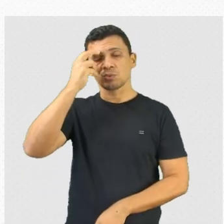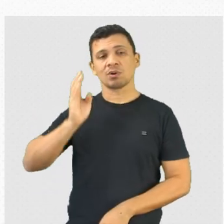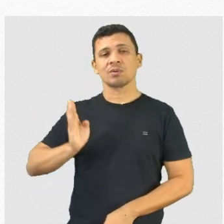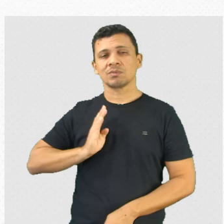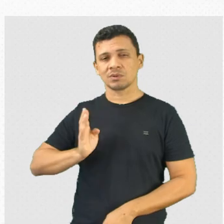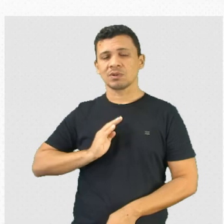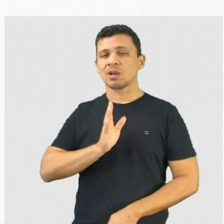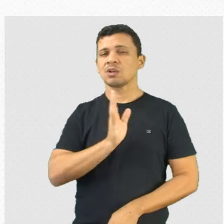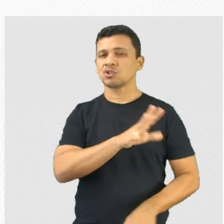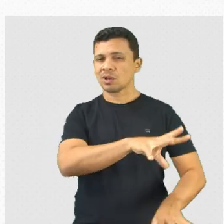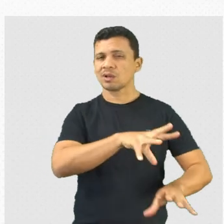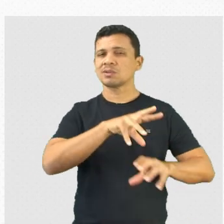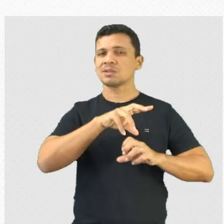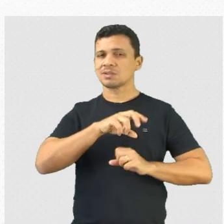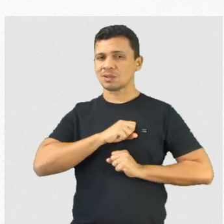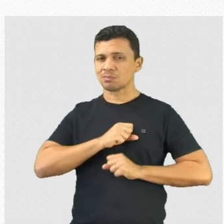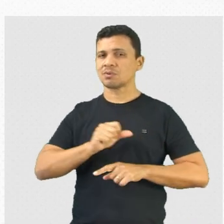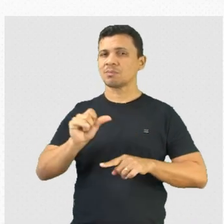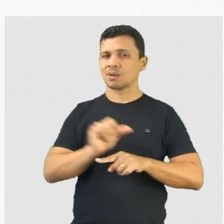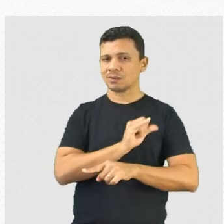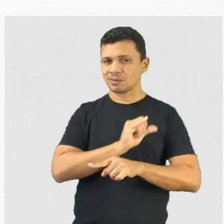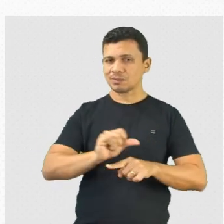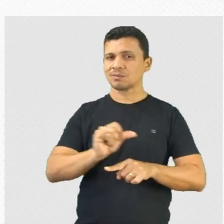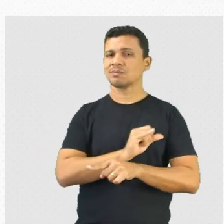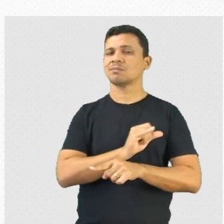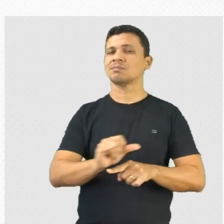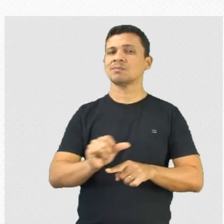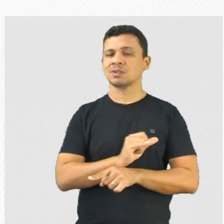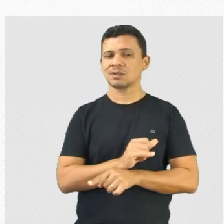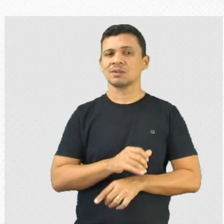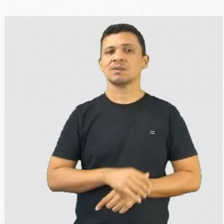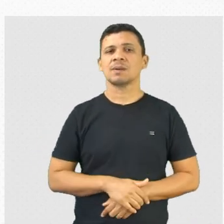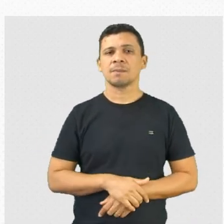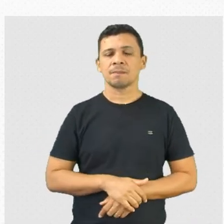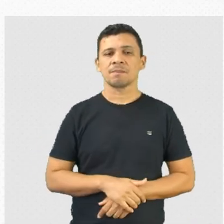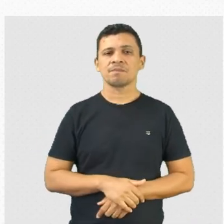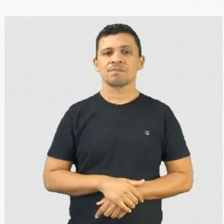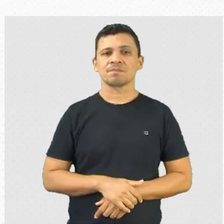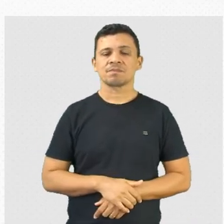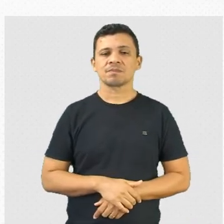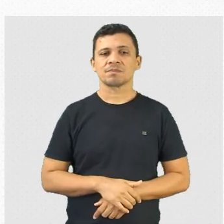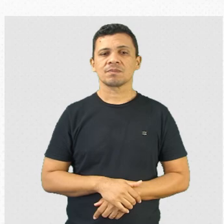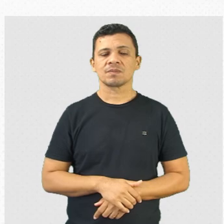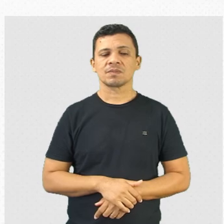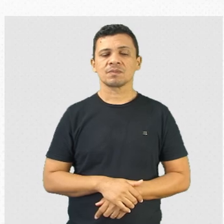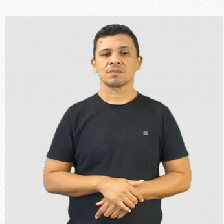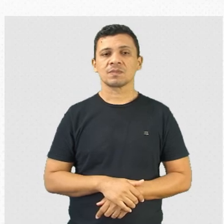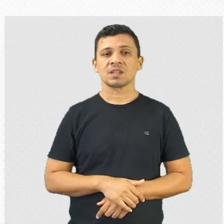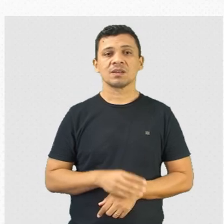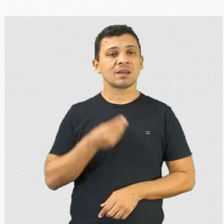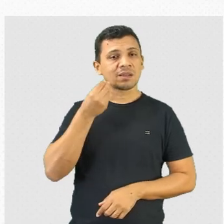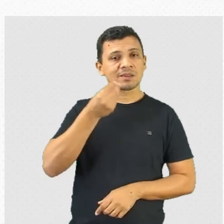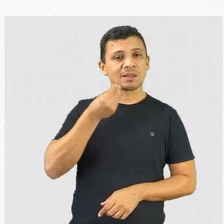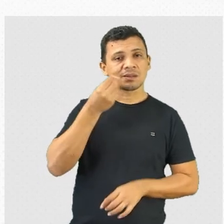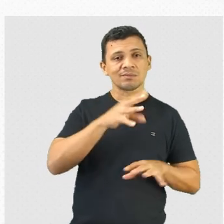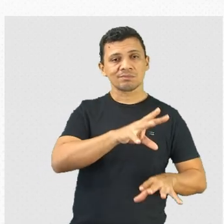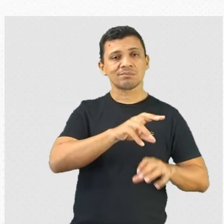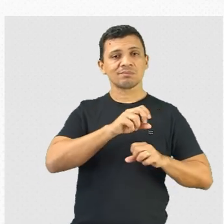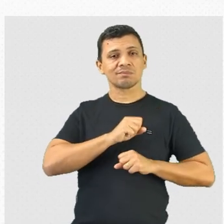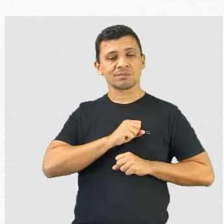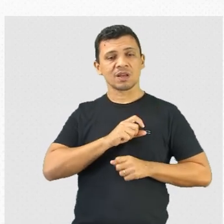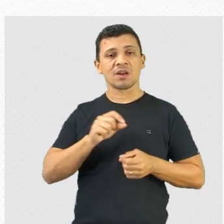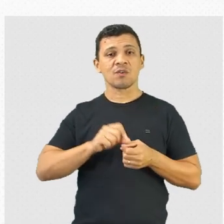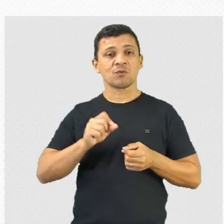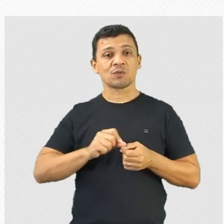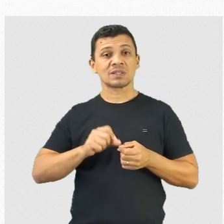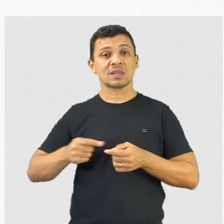se apropriando dessas ferramentas, né, não negando essas ferramentas, na verdade, e tentando se apropriar para poder fazer